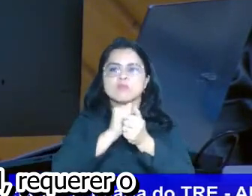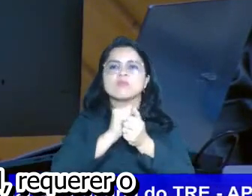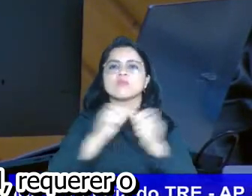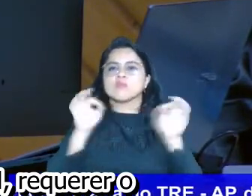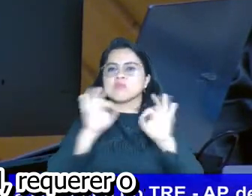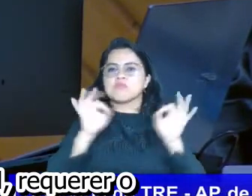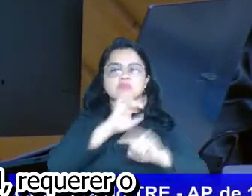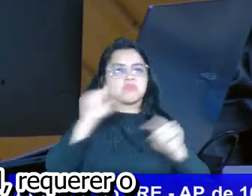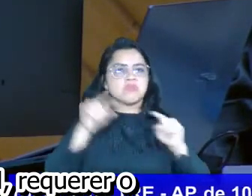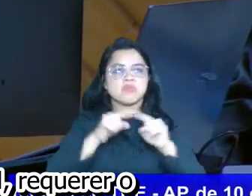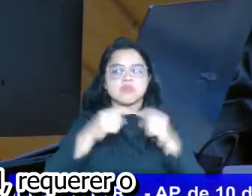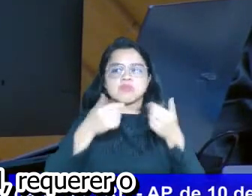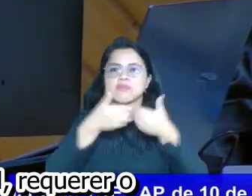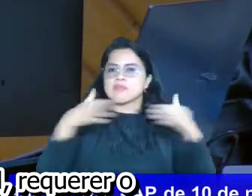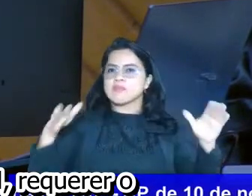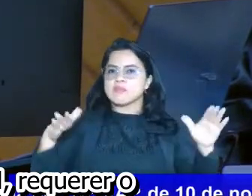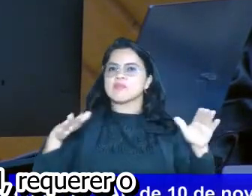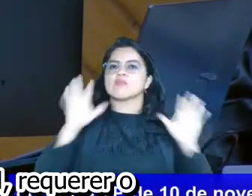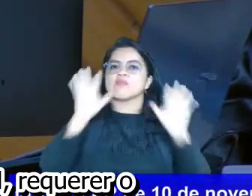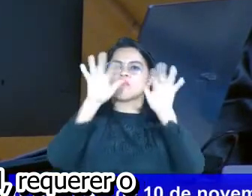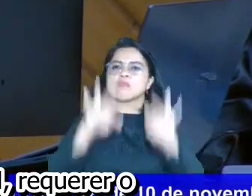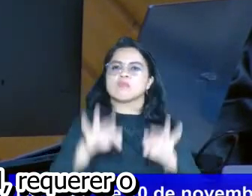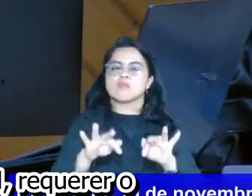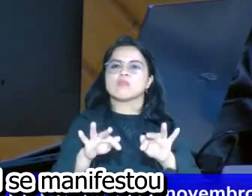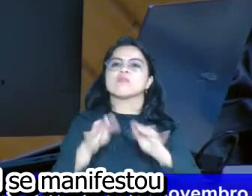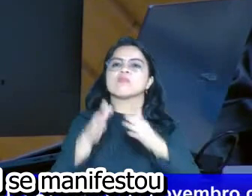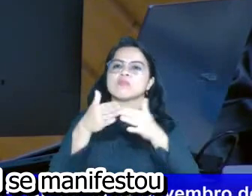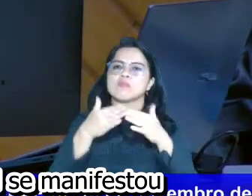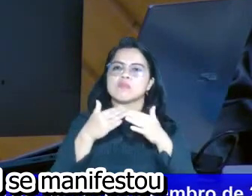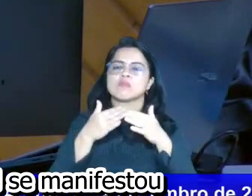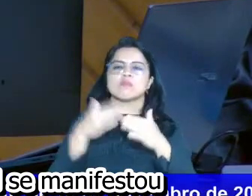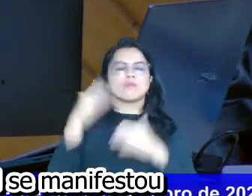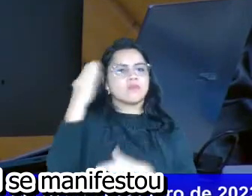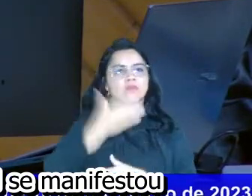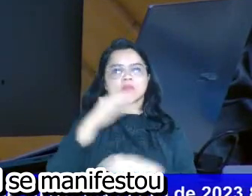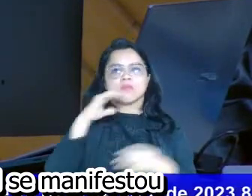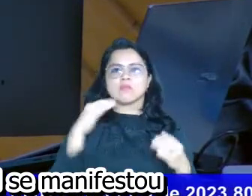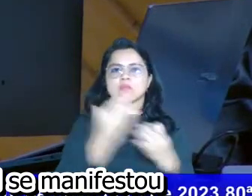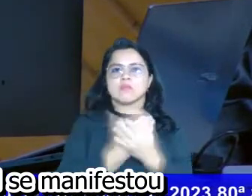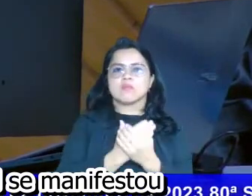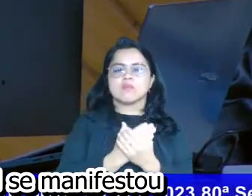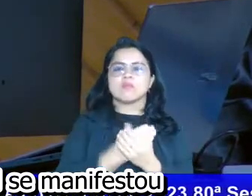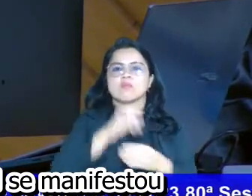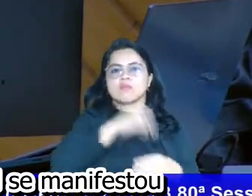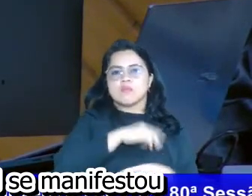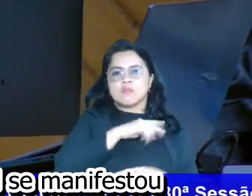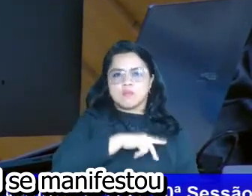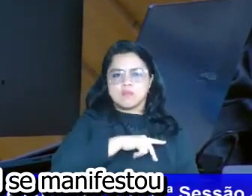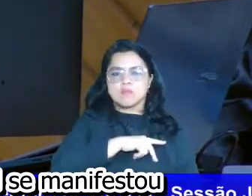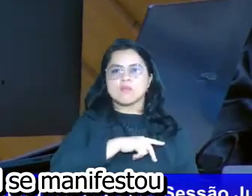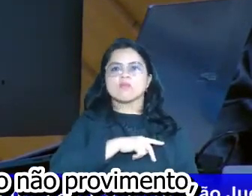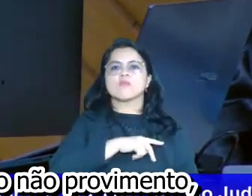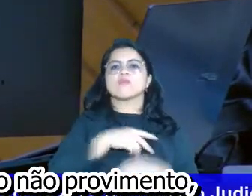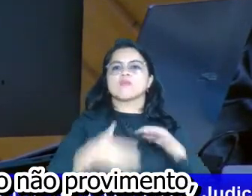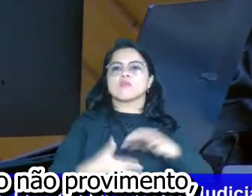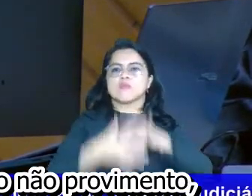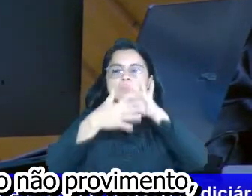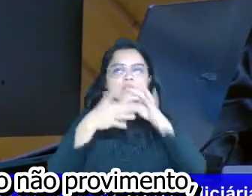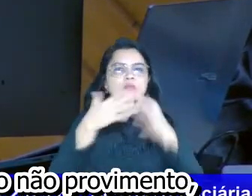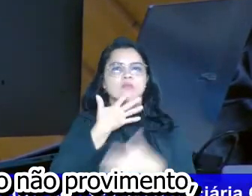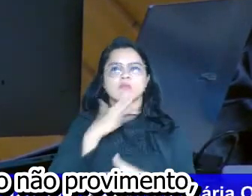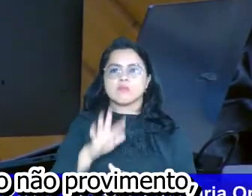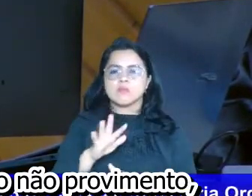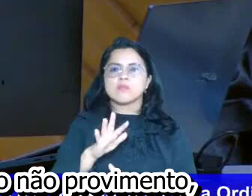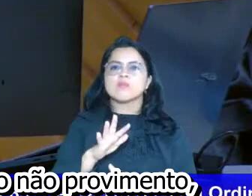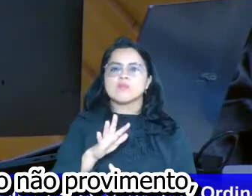nada se assemelha a uma inauguração. Ao final, requereu o não provimento do recurso. O Ministério Público Eleitoral se manifestou pelo não